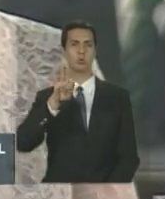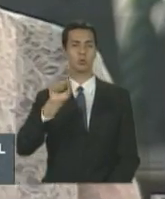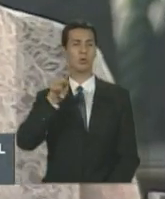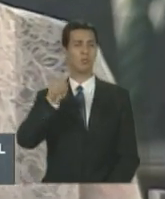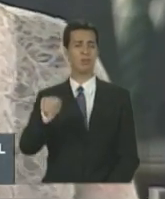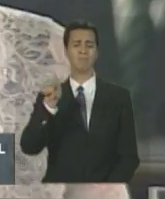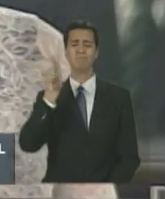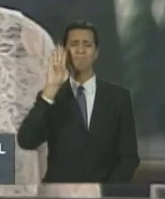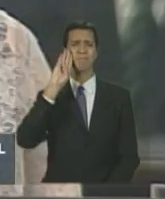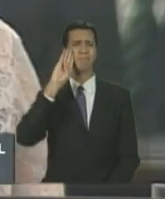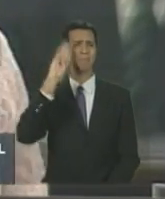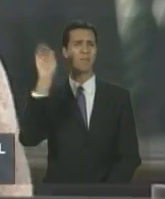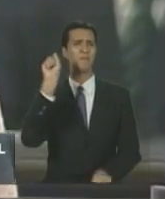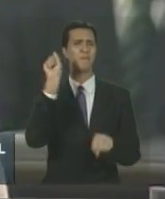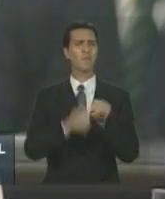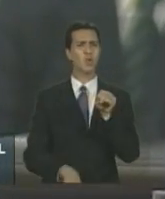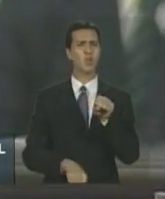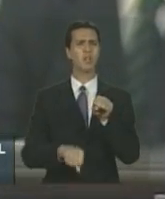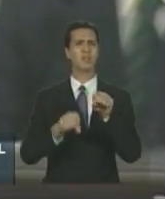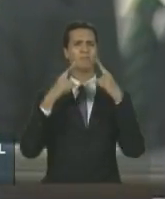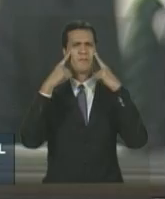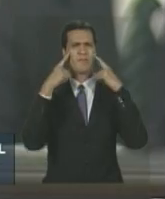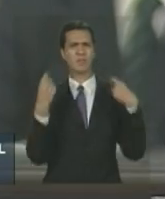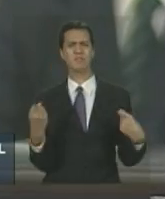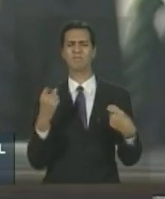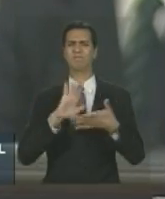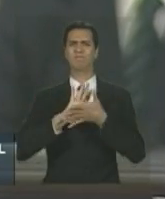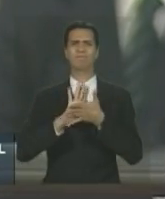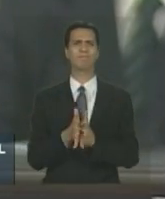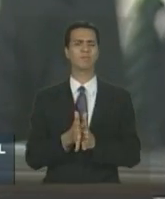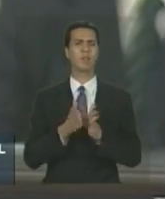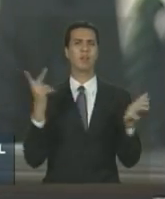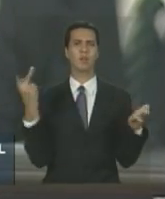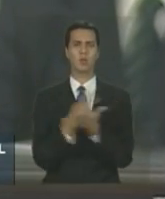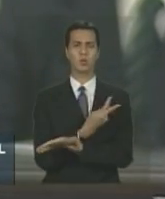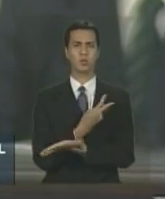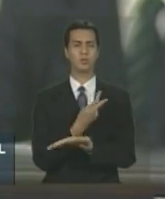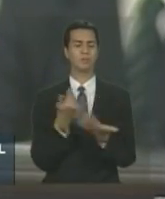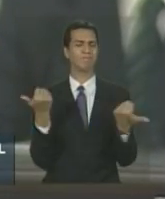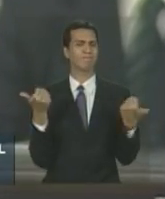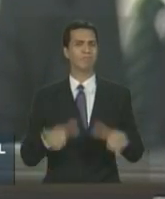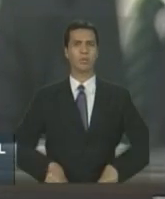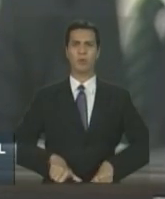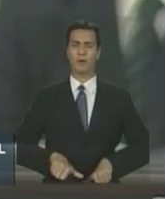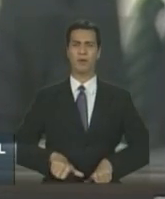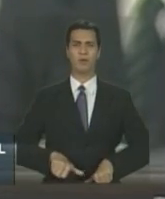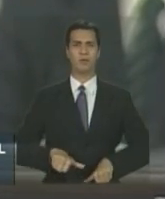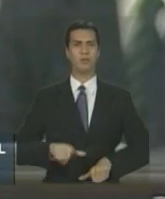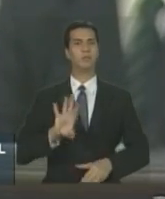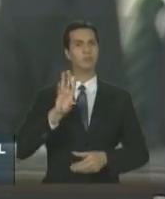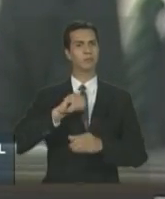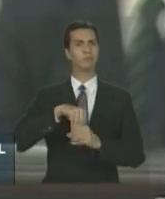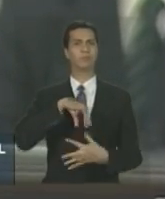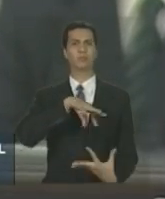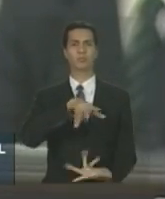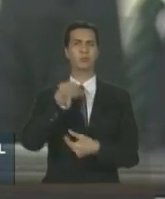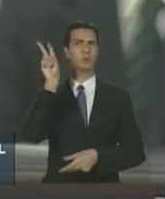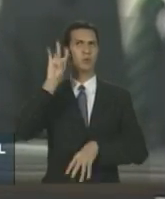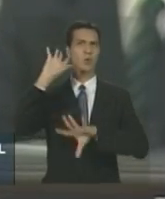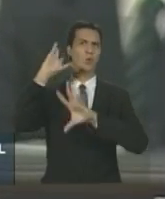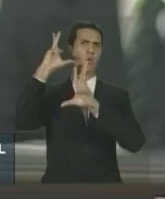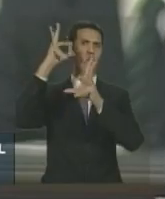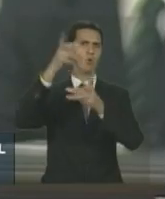mais violentos, mais trágicos, mais horripilantes da história